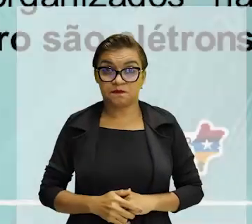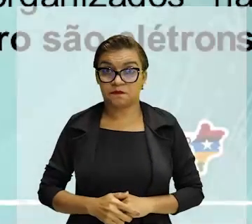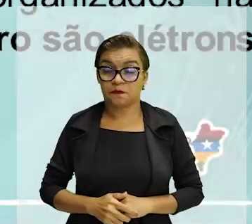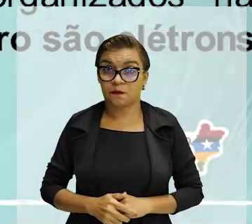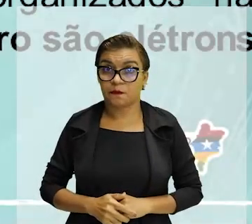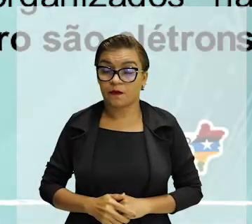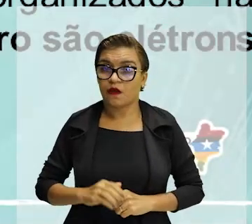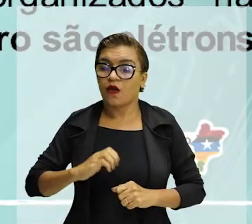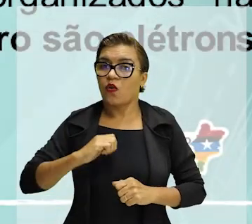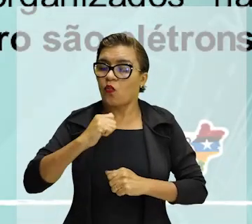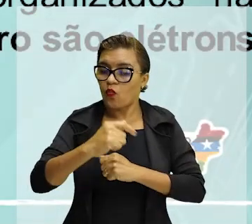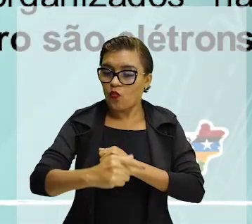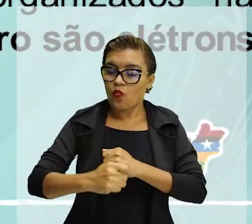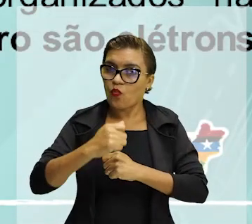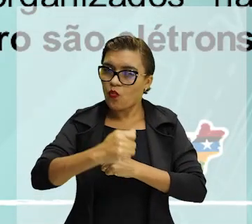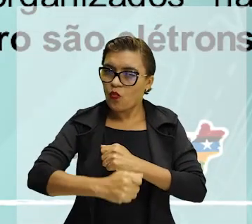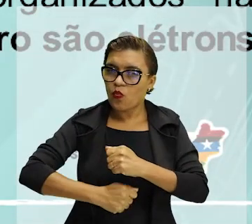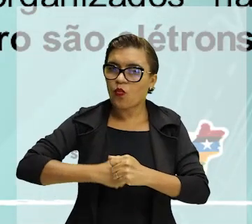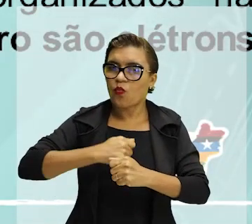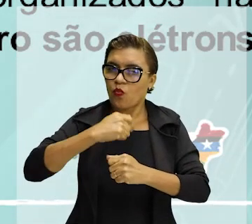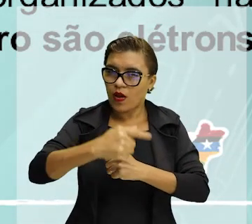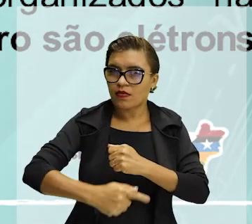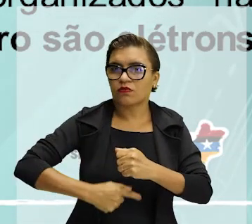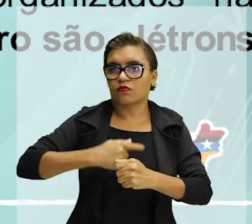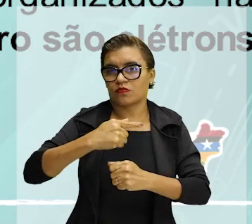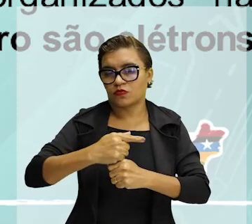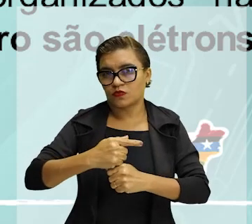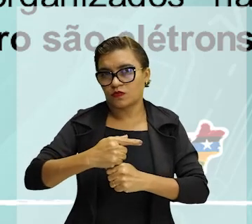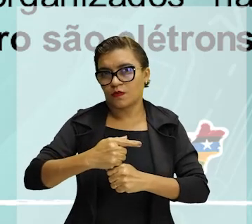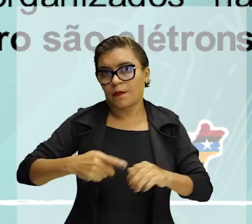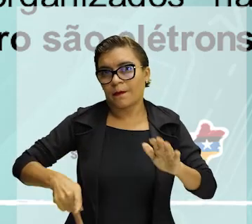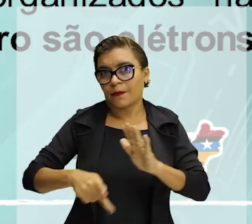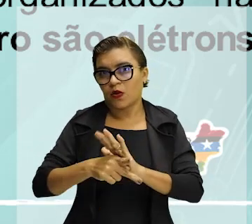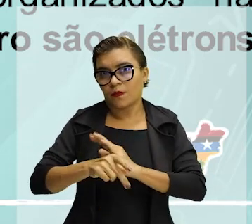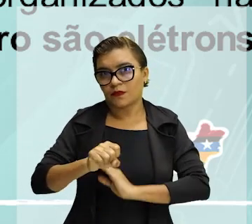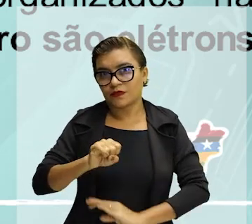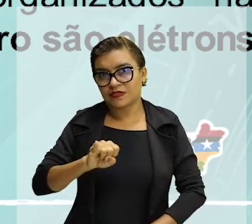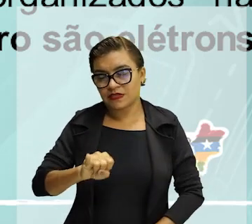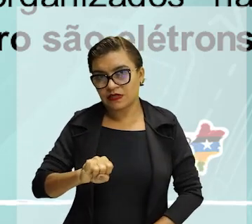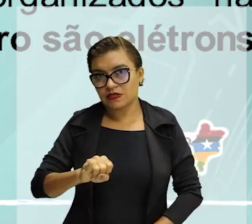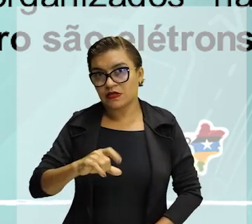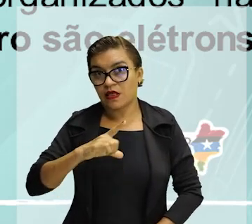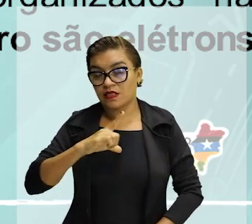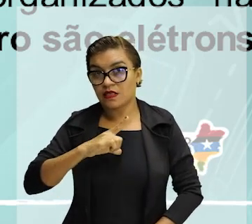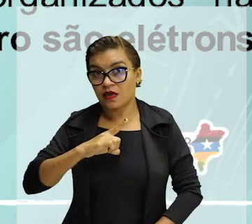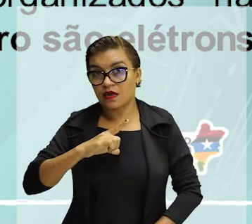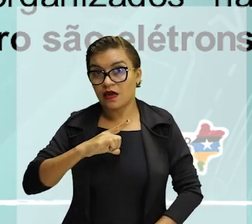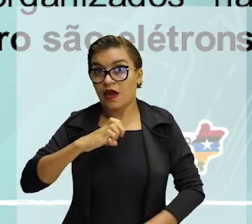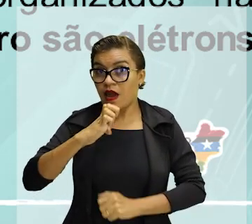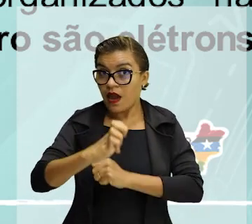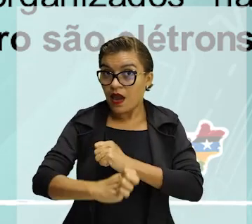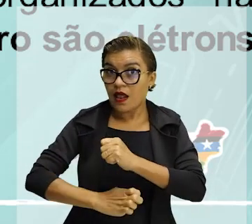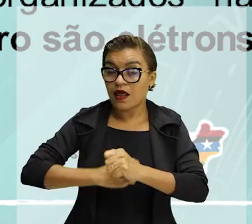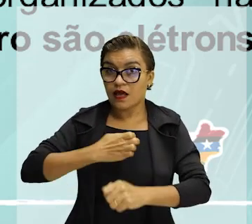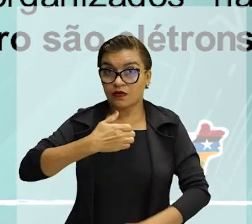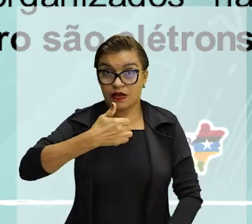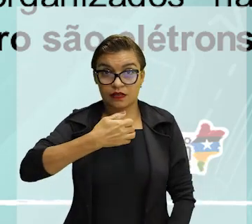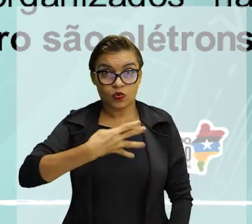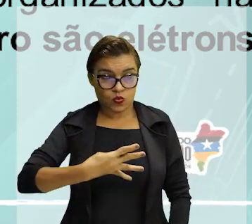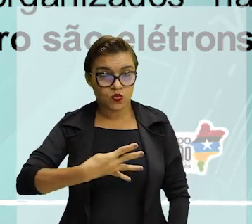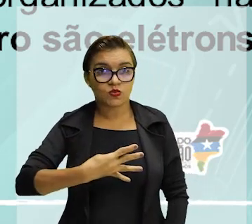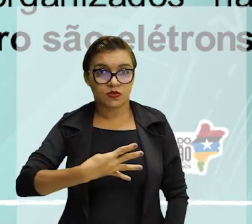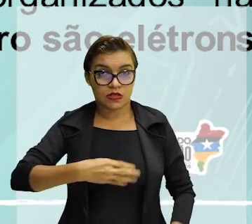um átomo de silício possui 14 elétrons, certo? No total,